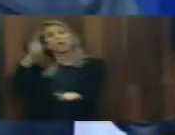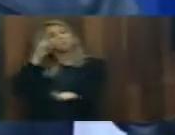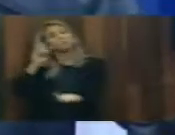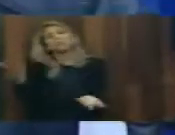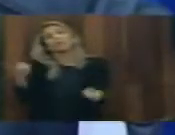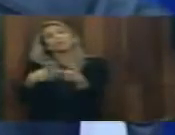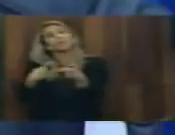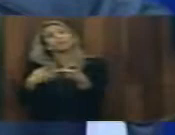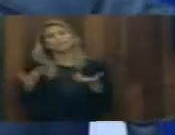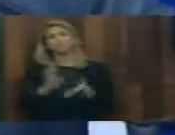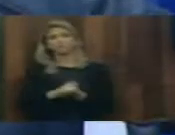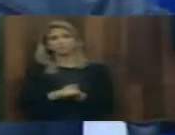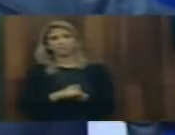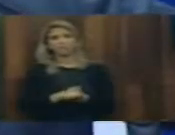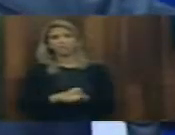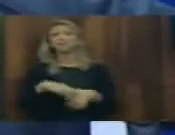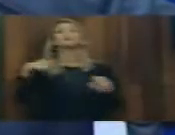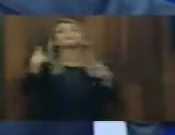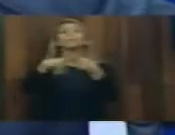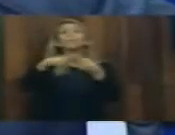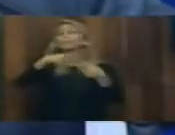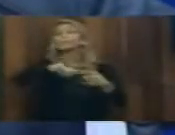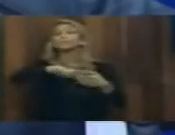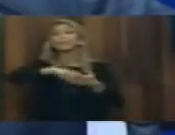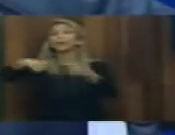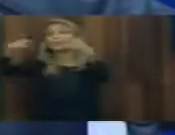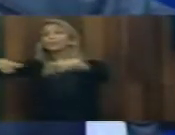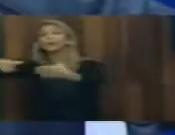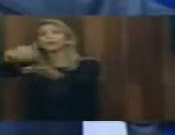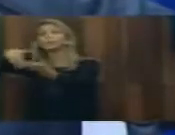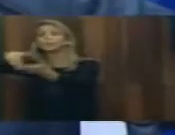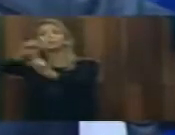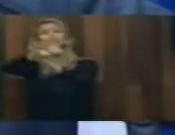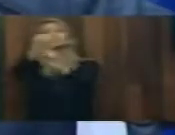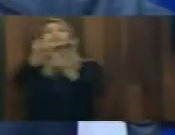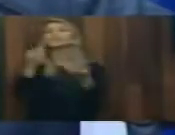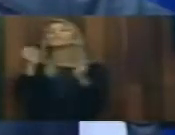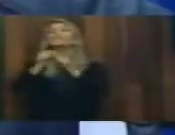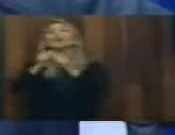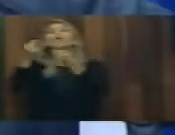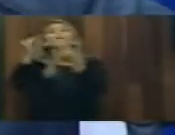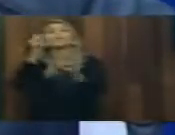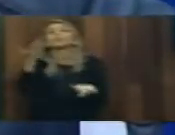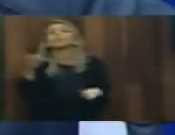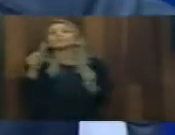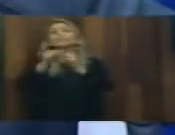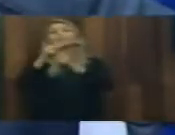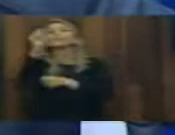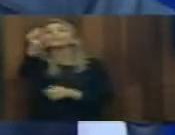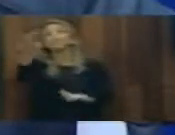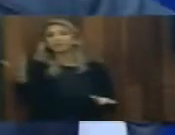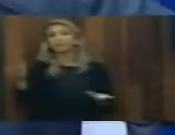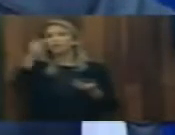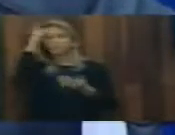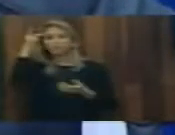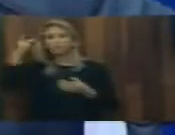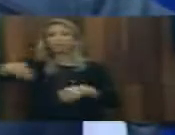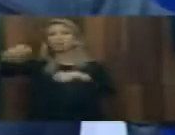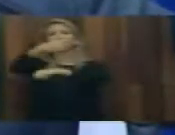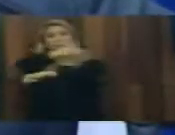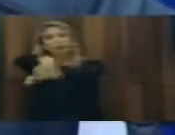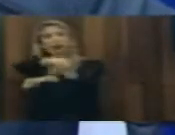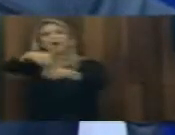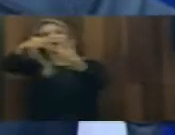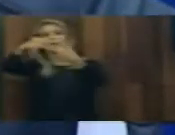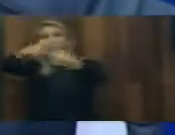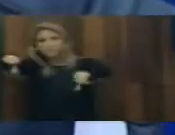entendendo. Para que que tem uma assistência social? Está lá fazendo o quê? Esperando o quê? Os moradores de rua estão aumentando,